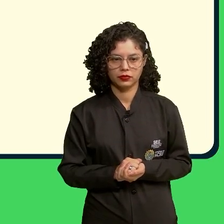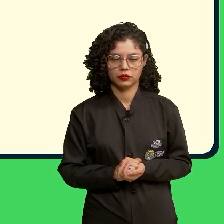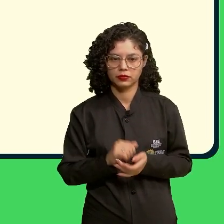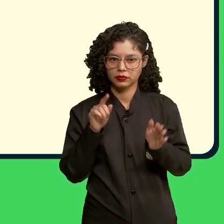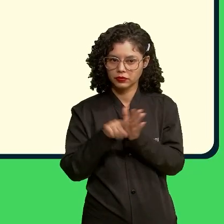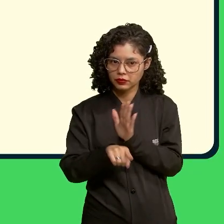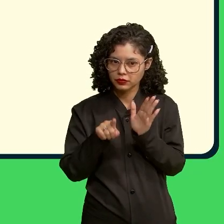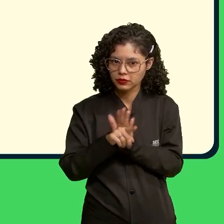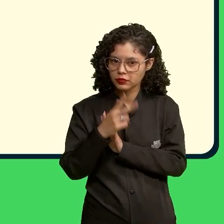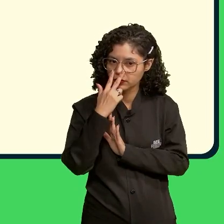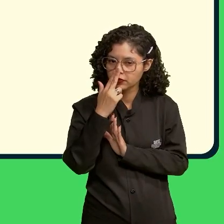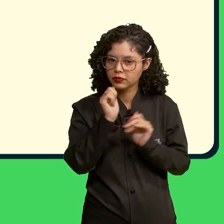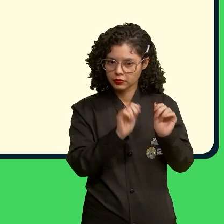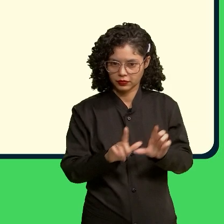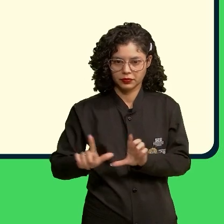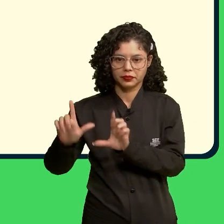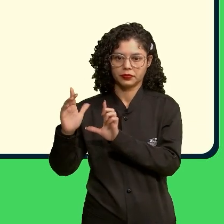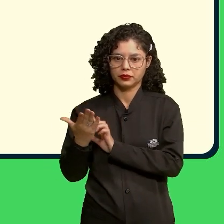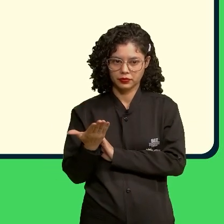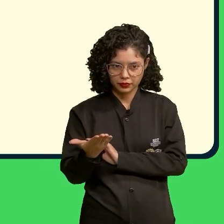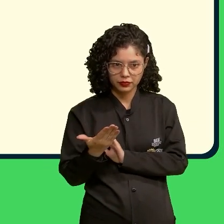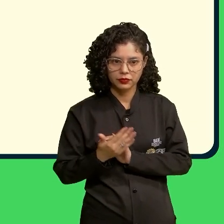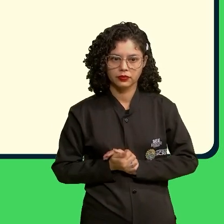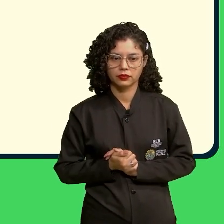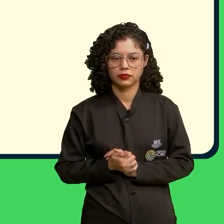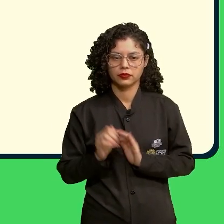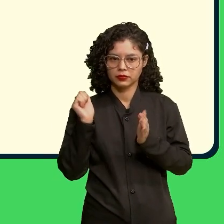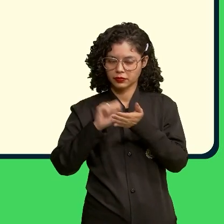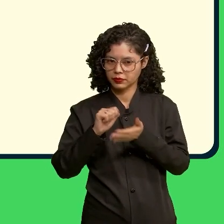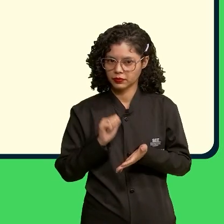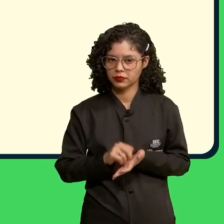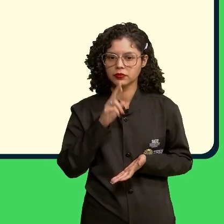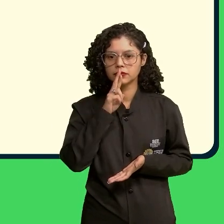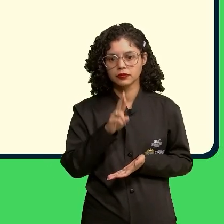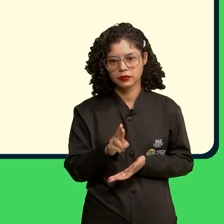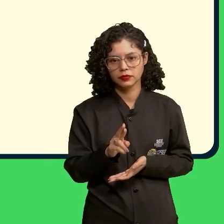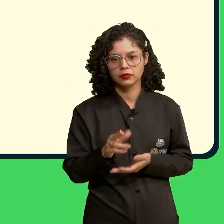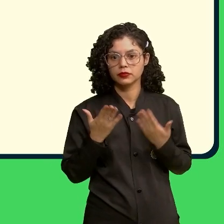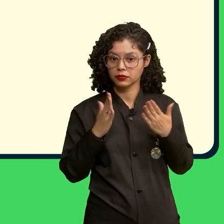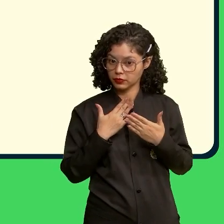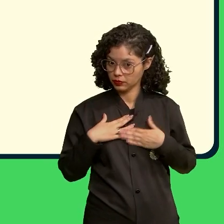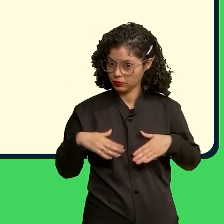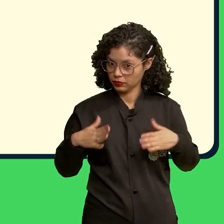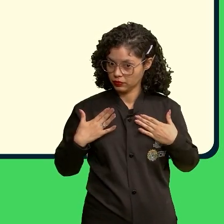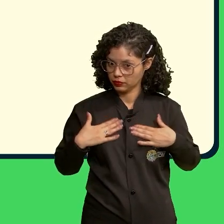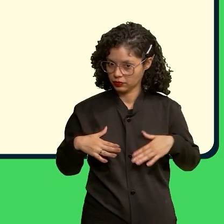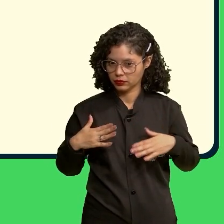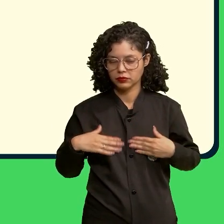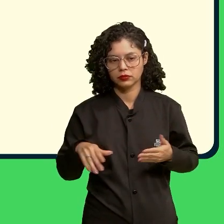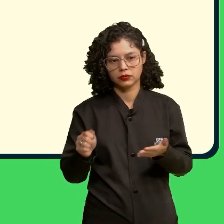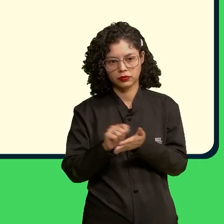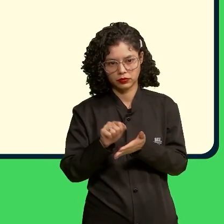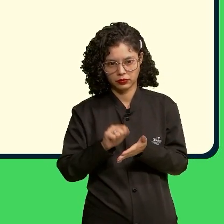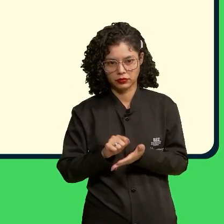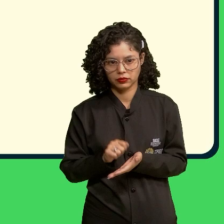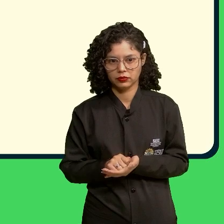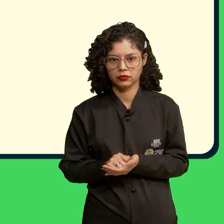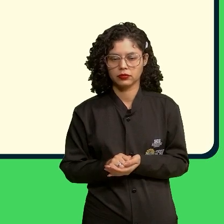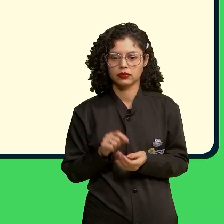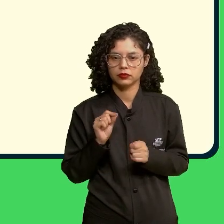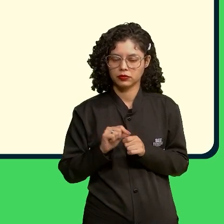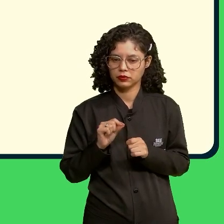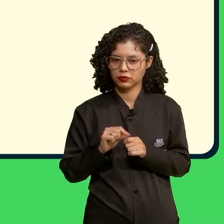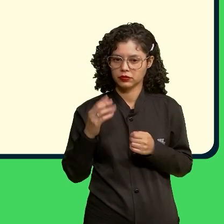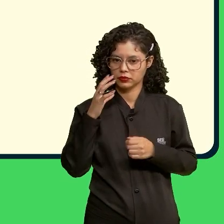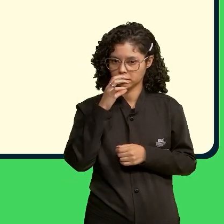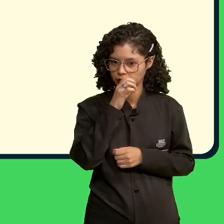observar as questões que vão aparecer aí na sua tela, vai anotar as respostas de forma cuidadosa aí no seu caderno, tente fazer de forma